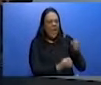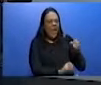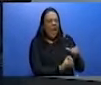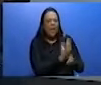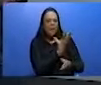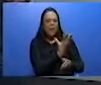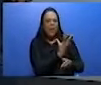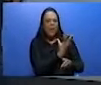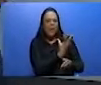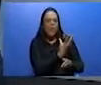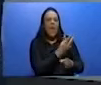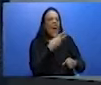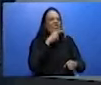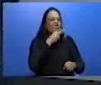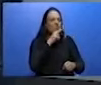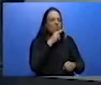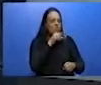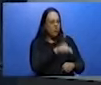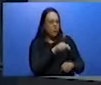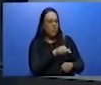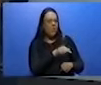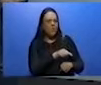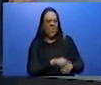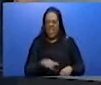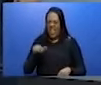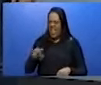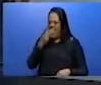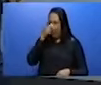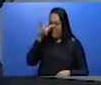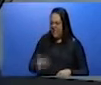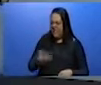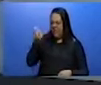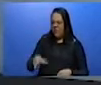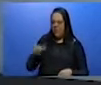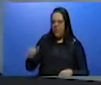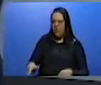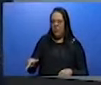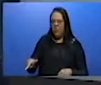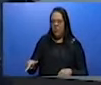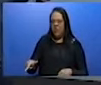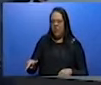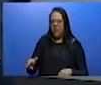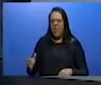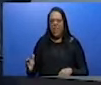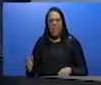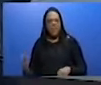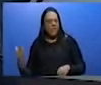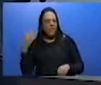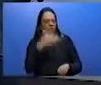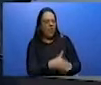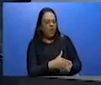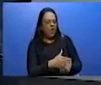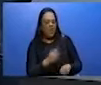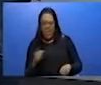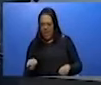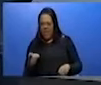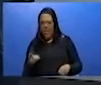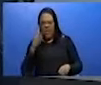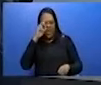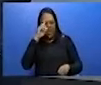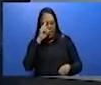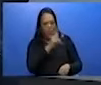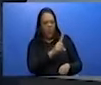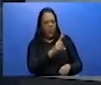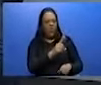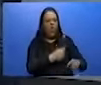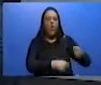Essas pessoas mais tarde tornar-se-iam donos de um comércio de atividades muito